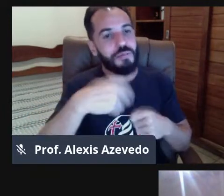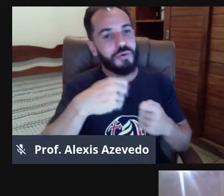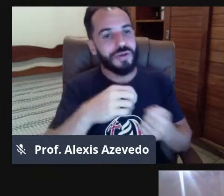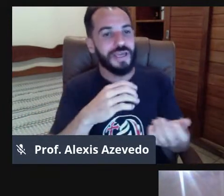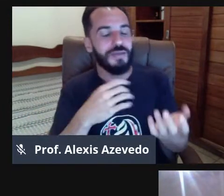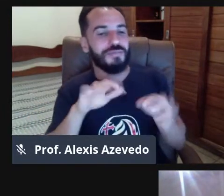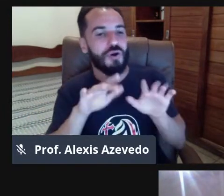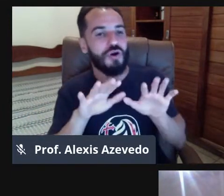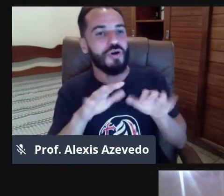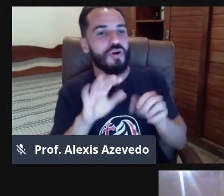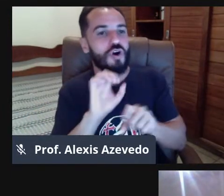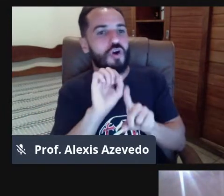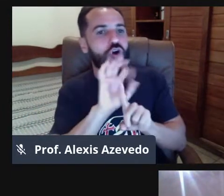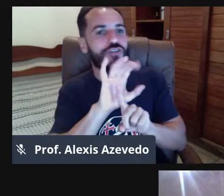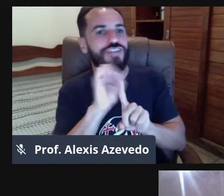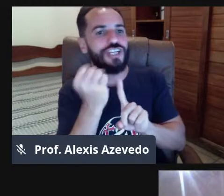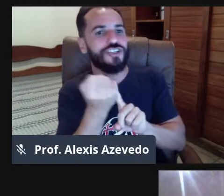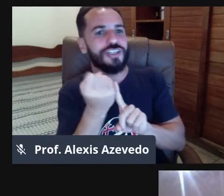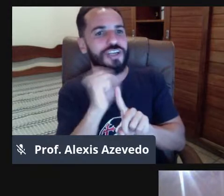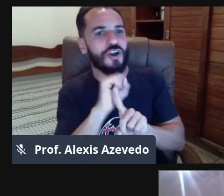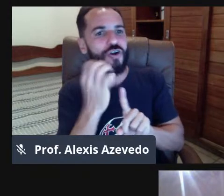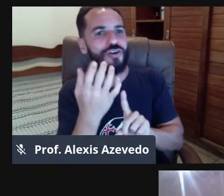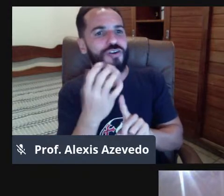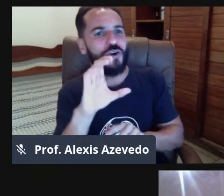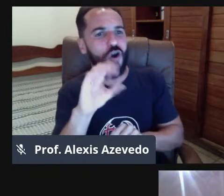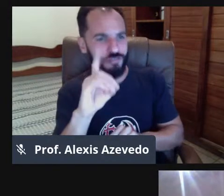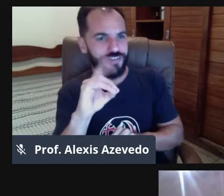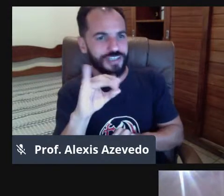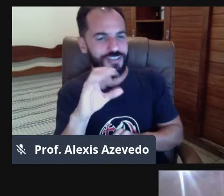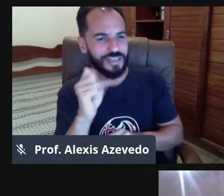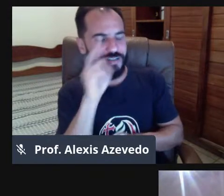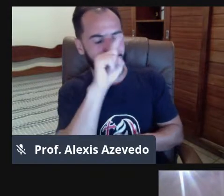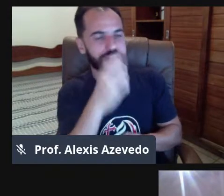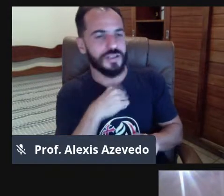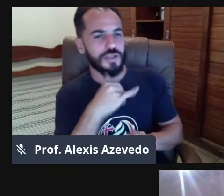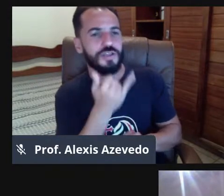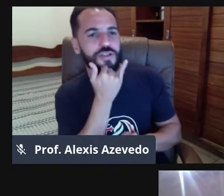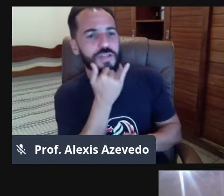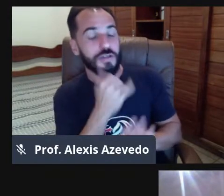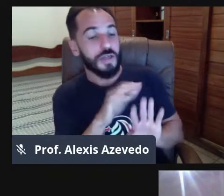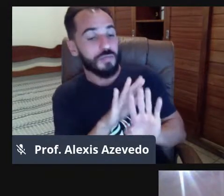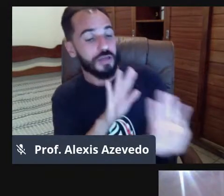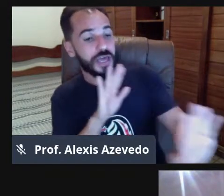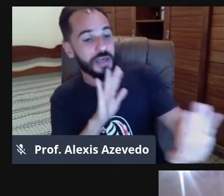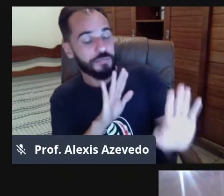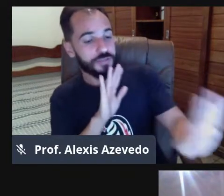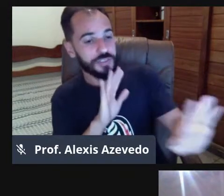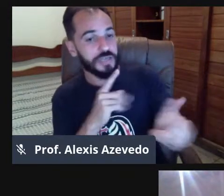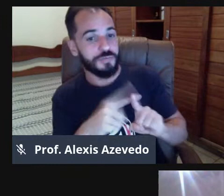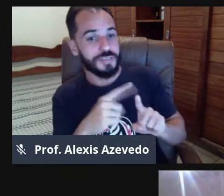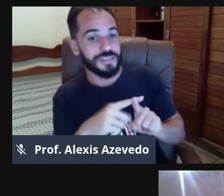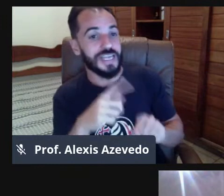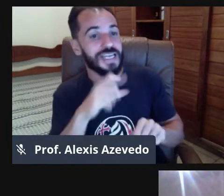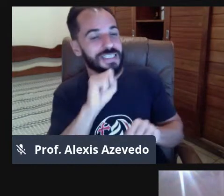secretaria, e quando tem mais de 5 pessoas, nós pedimos que fique no hall de entrada